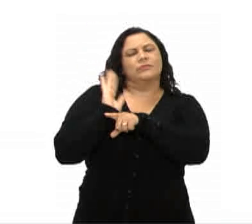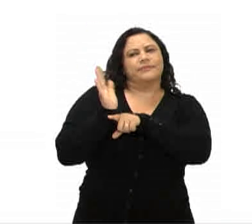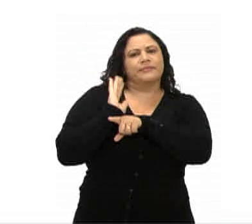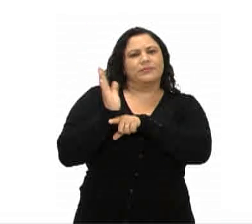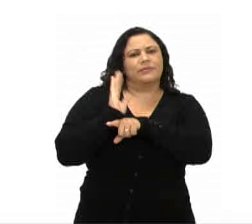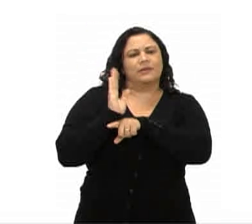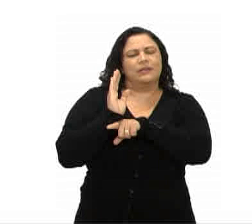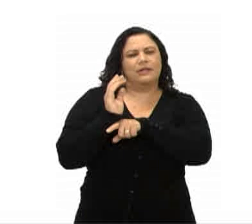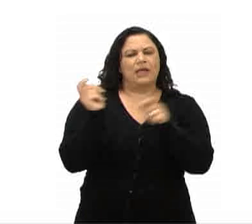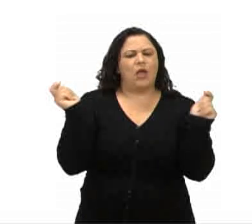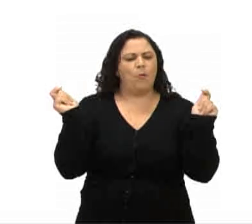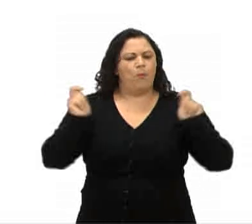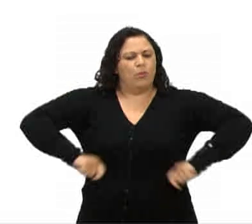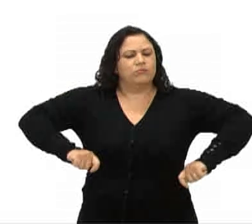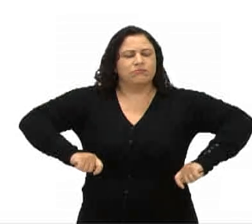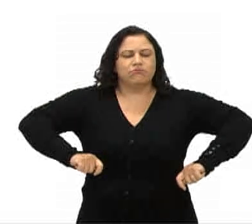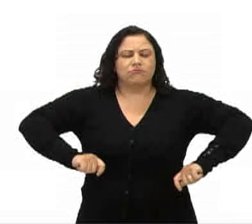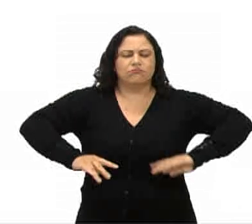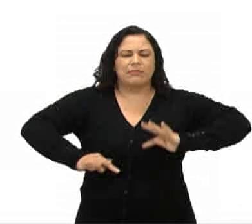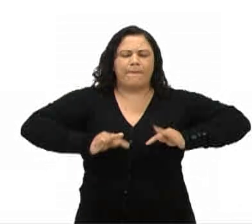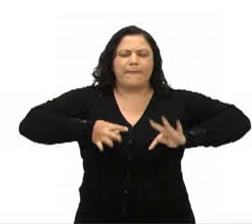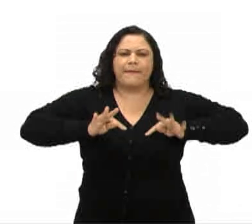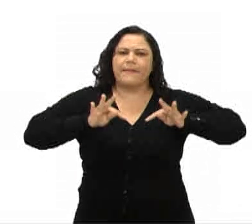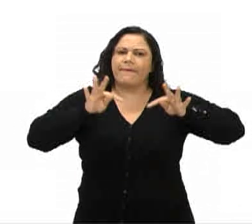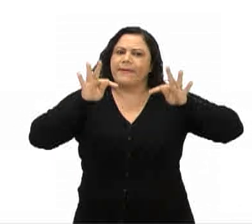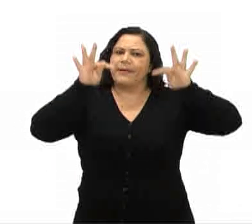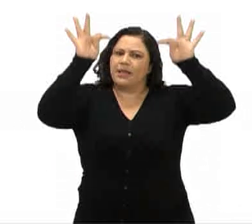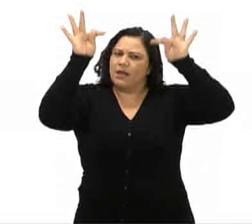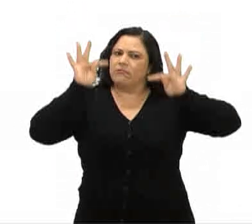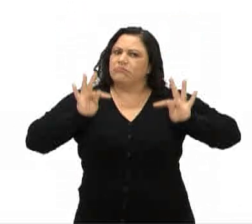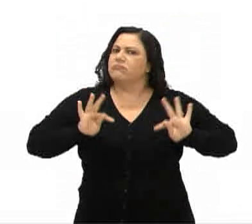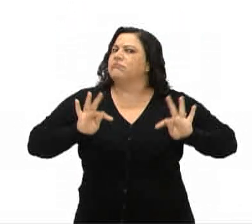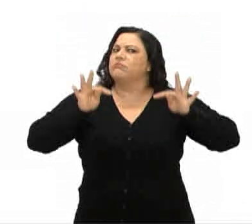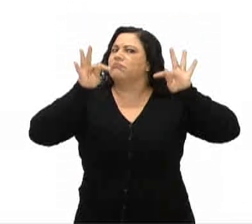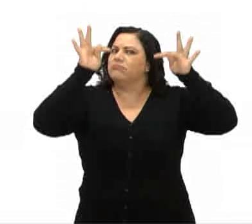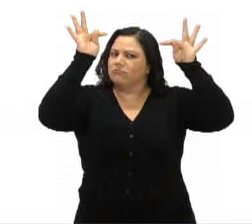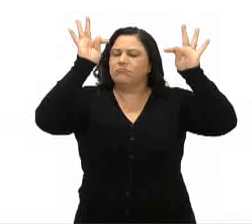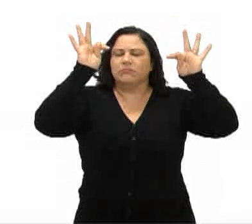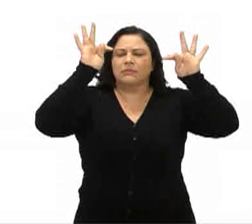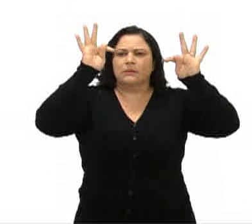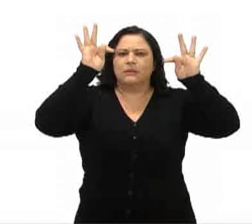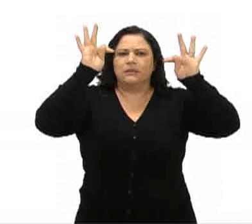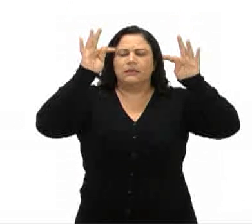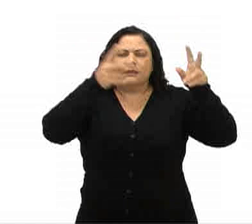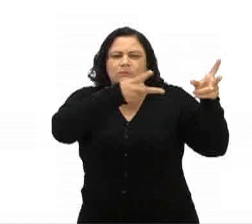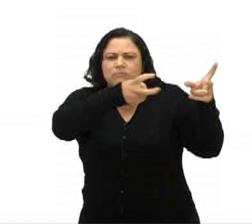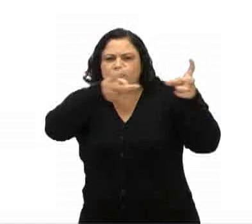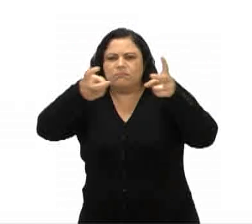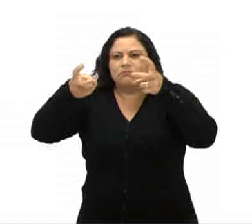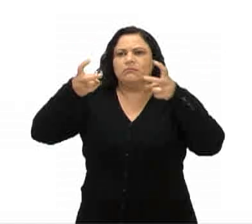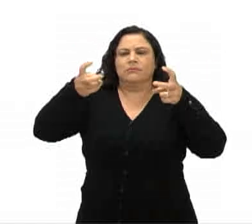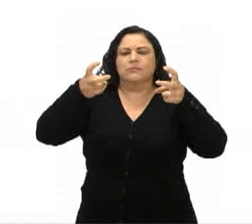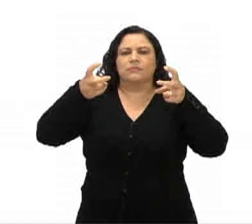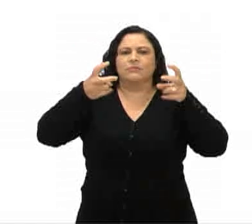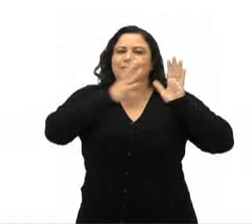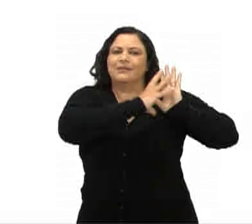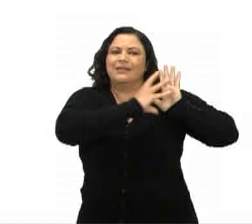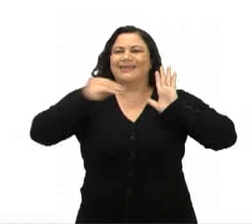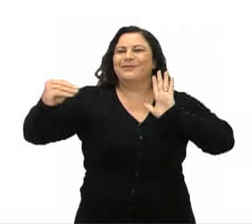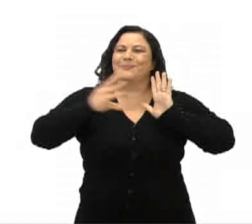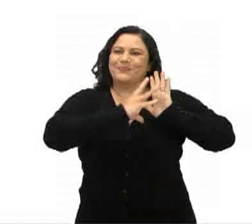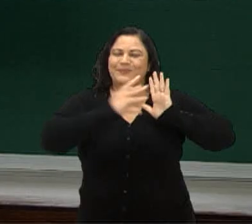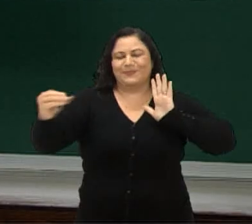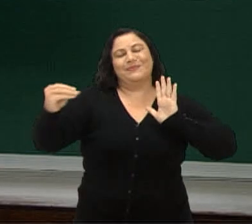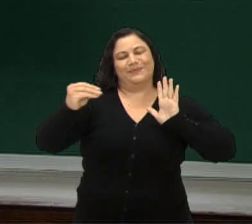potência tecnológica, meus amigos. Isso inspirou até a realidade, né, busca imitar a ficção. Que legal